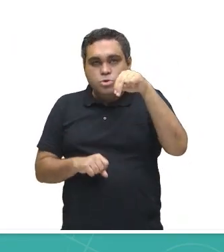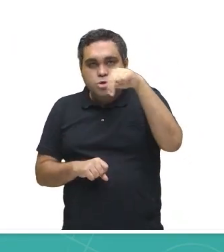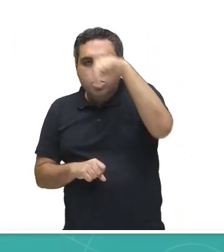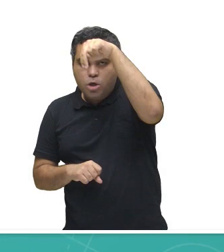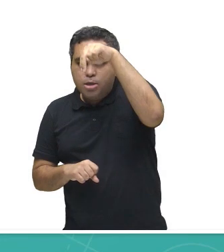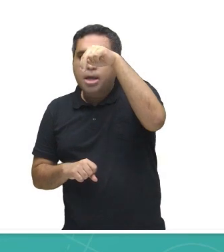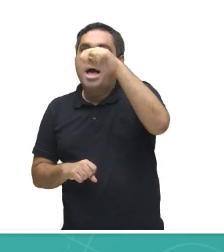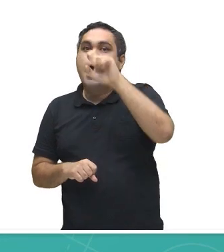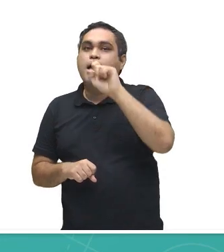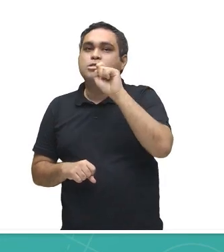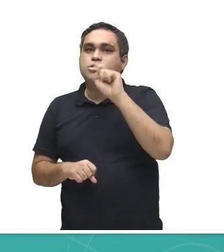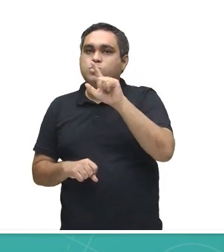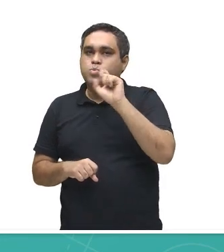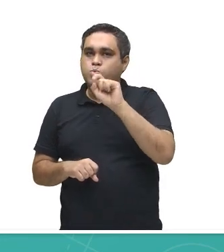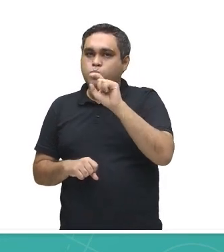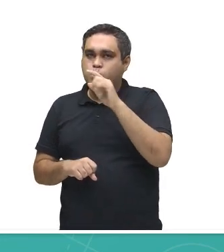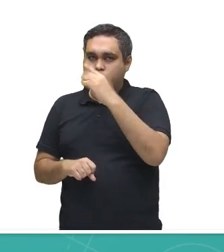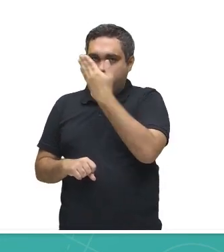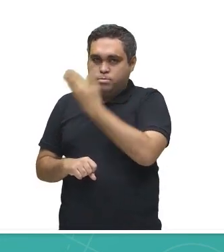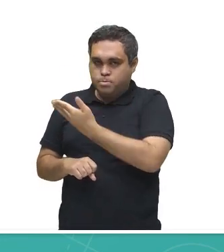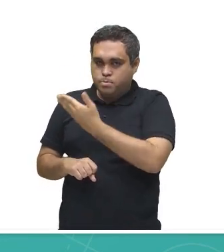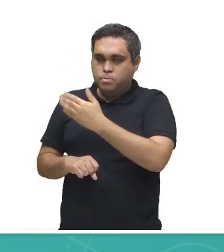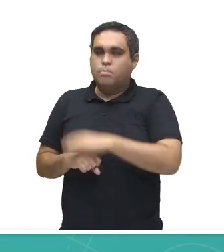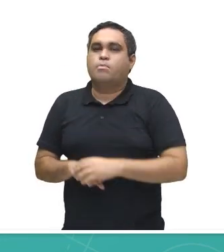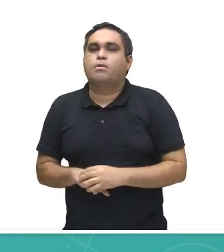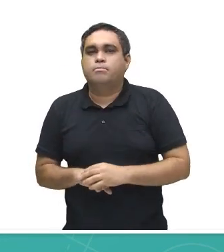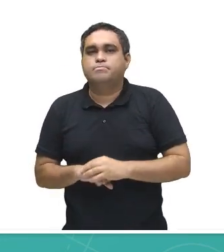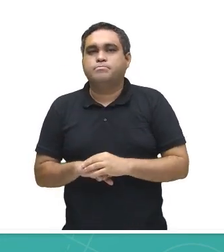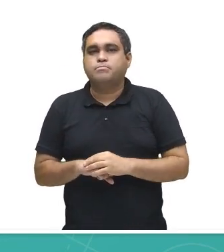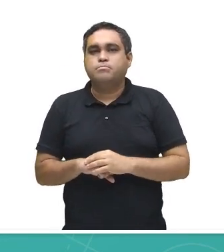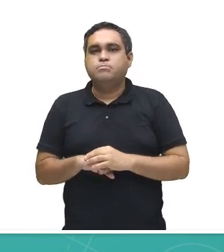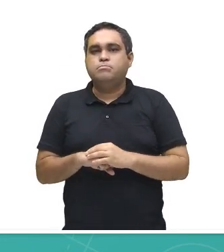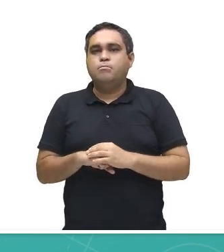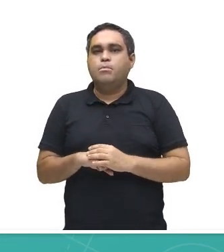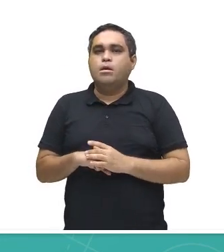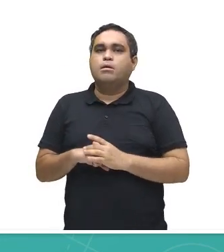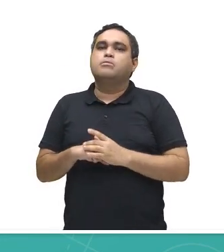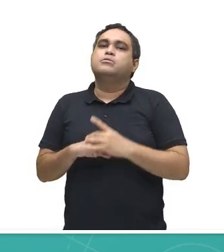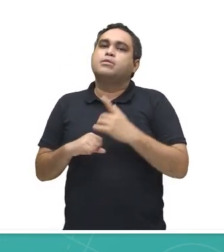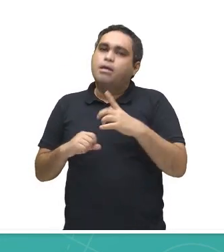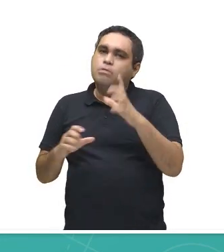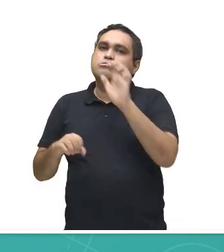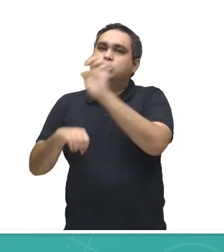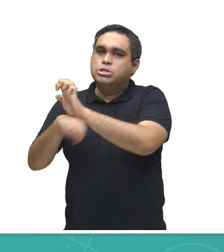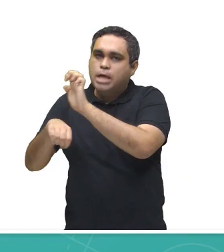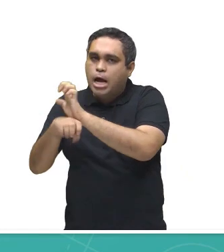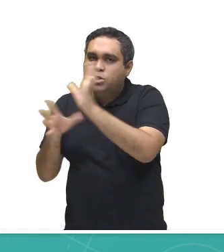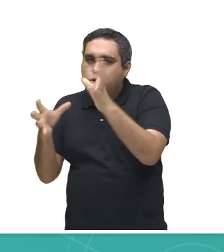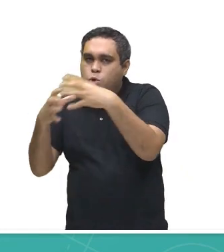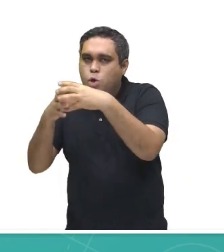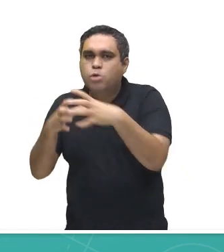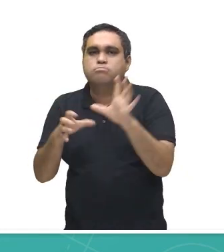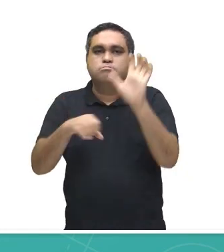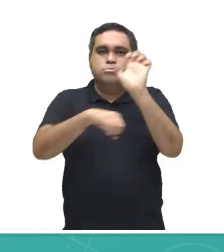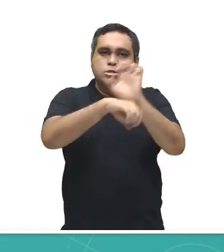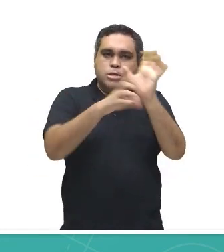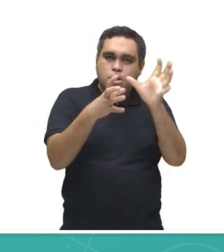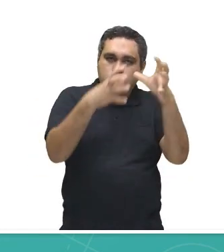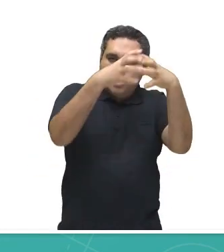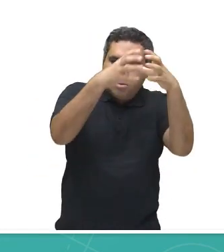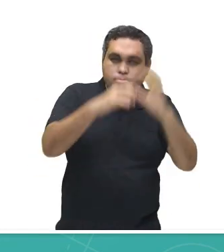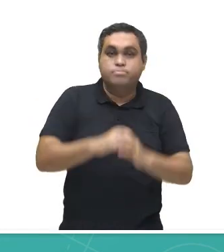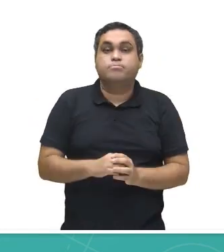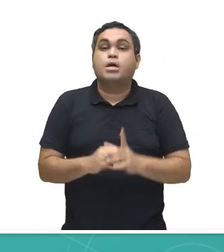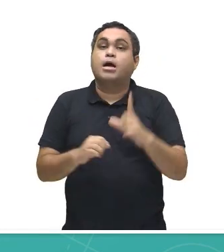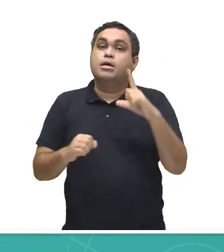em azul, sendo formado aí por 9 estados, já o norte temos 7 estados. Teremos aí a